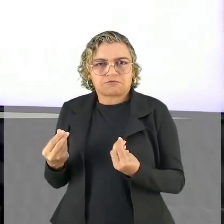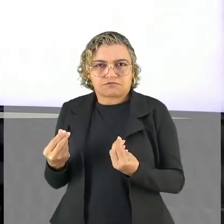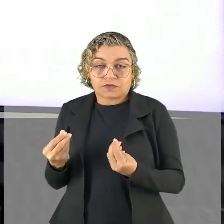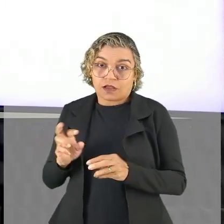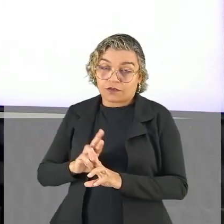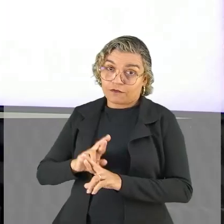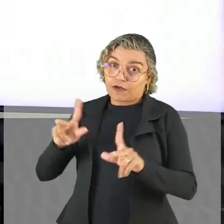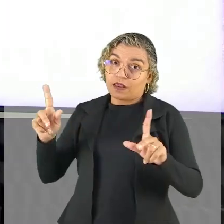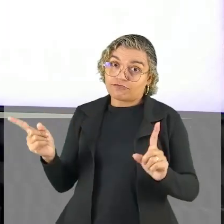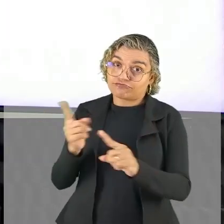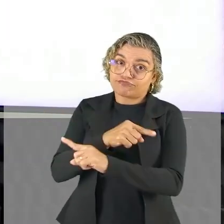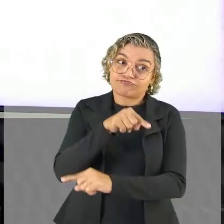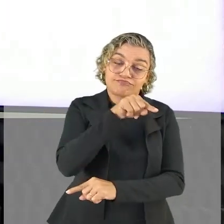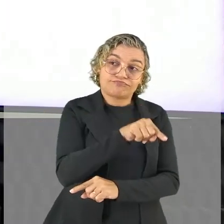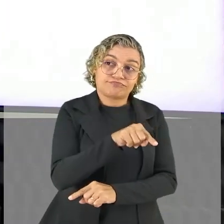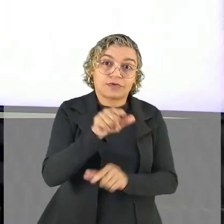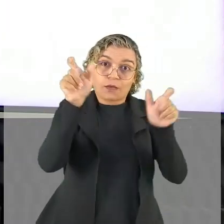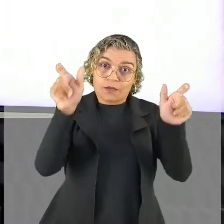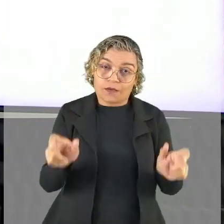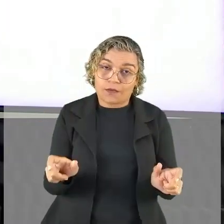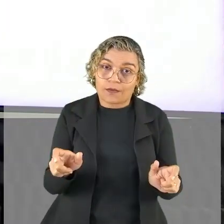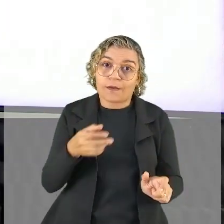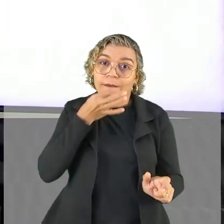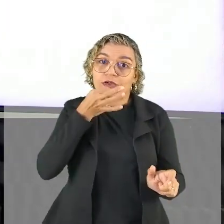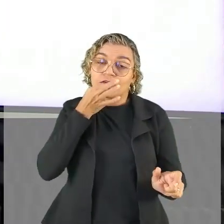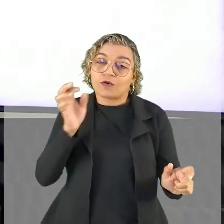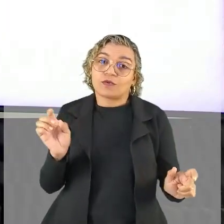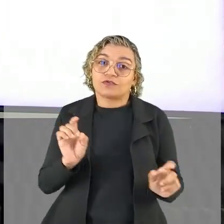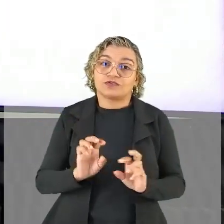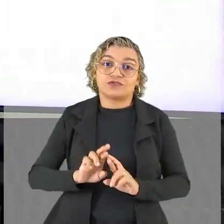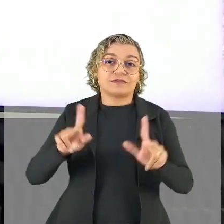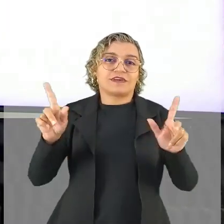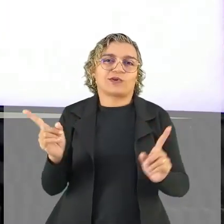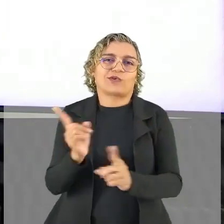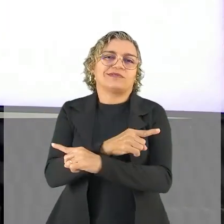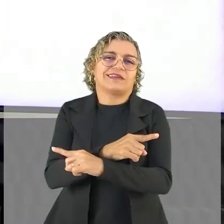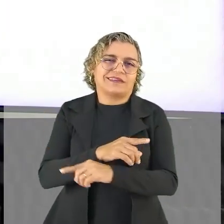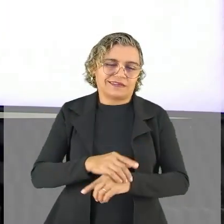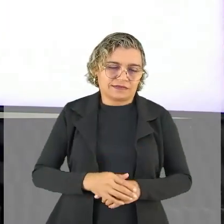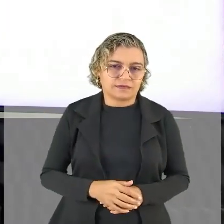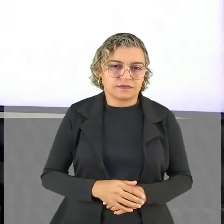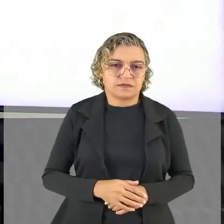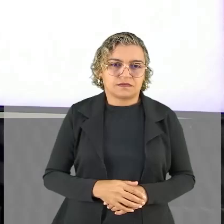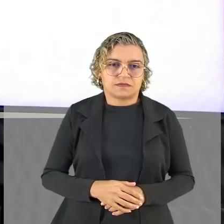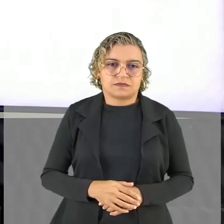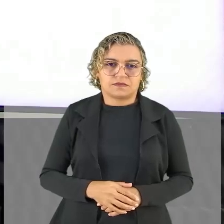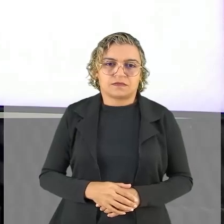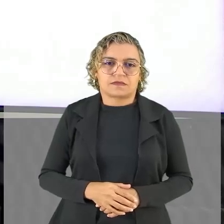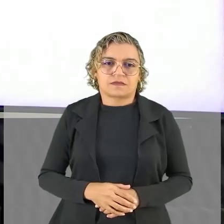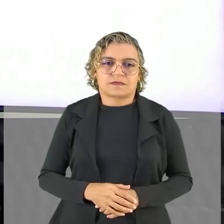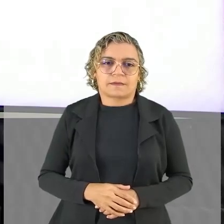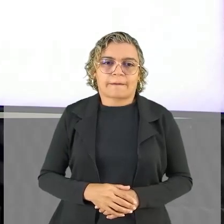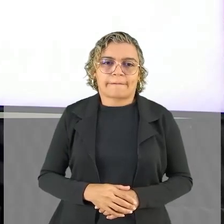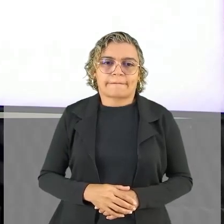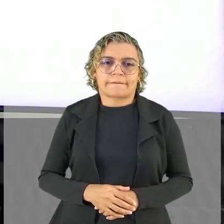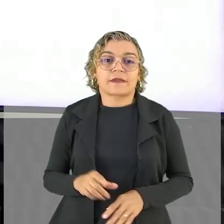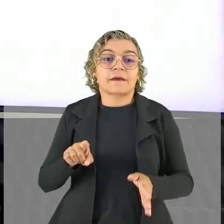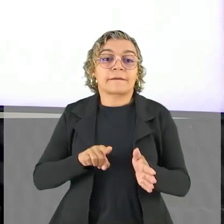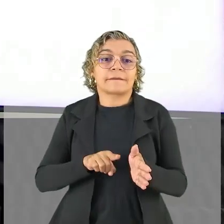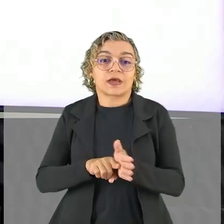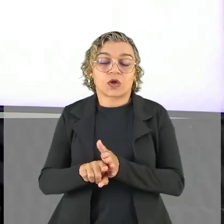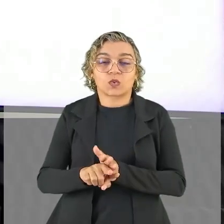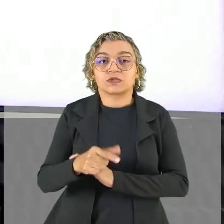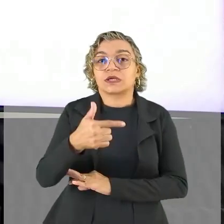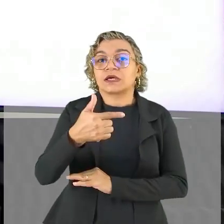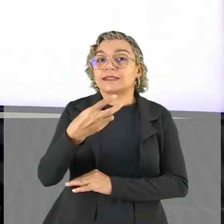contrário do que os racionalistas defendem. Vamos à questão. É uma questão a questão de número 31 do nosso material,